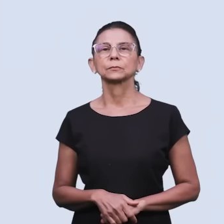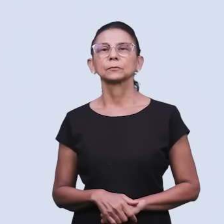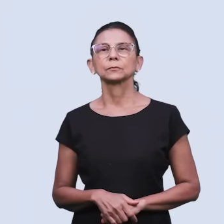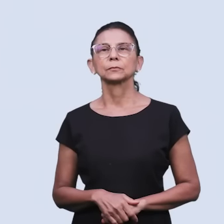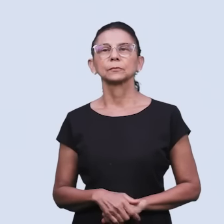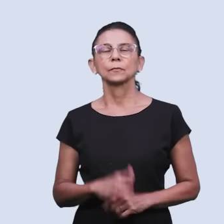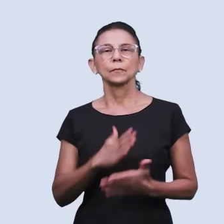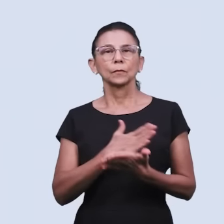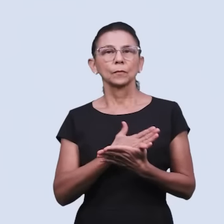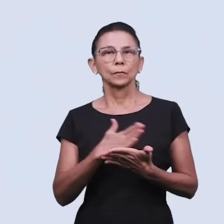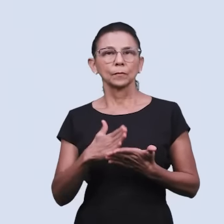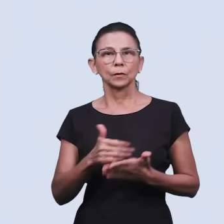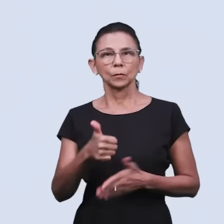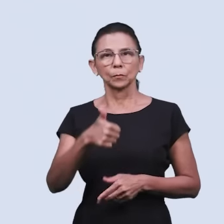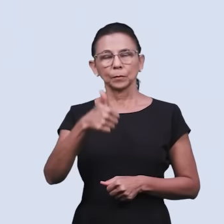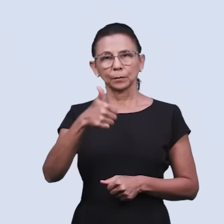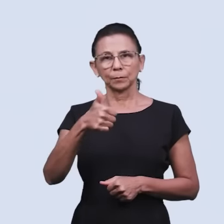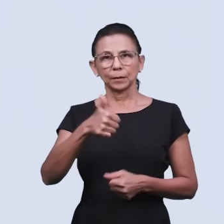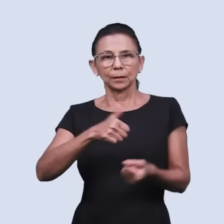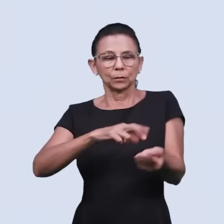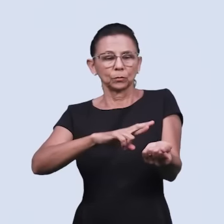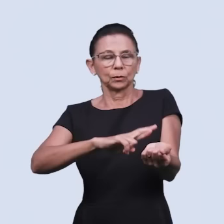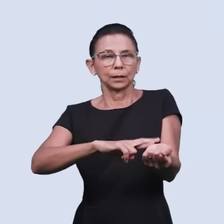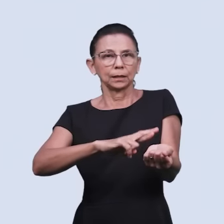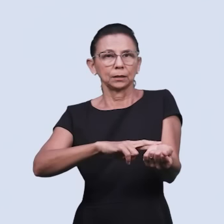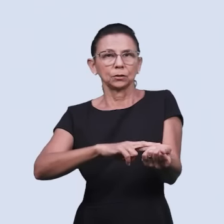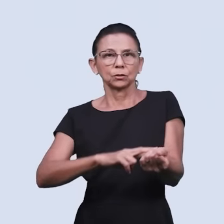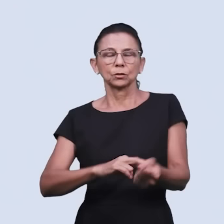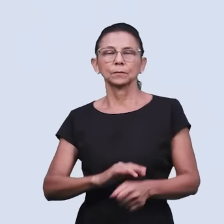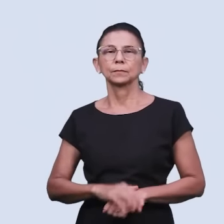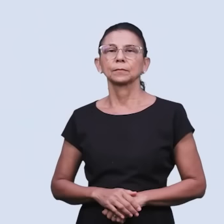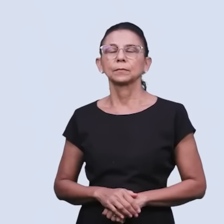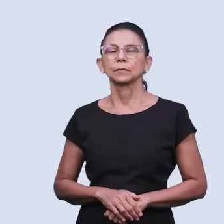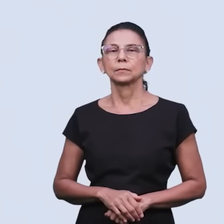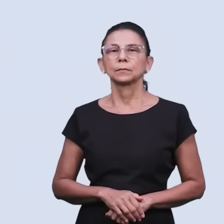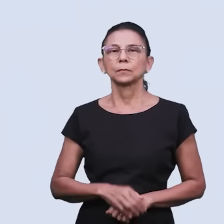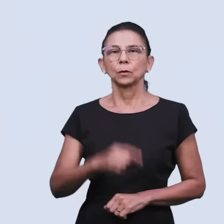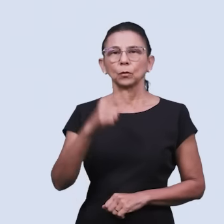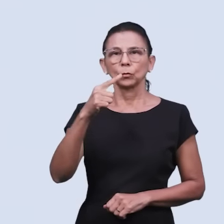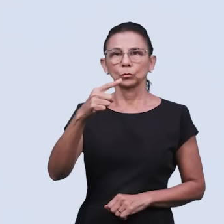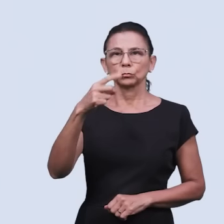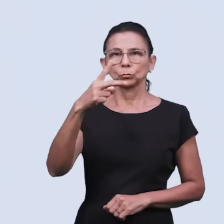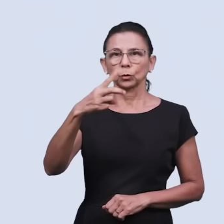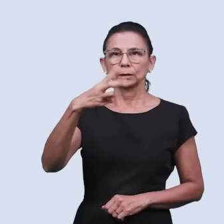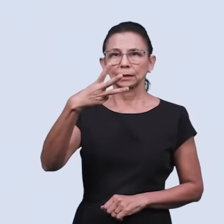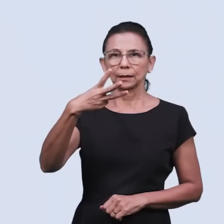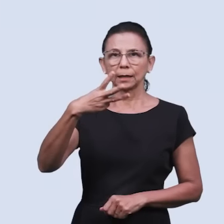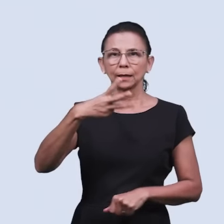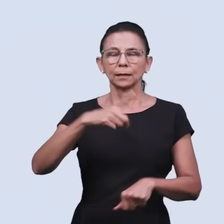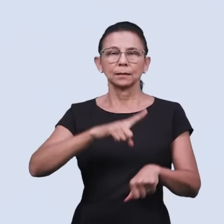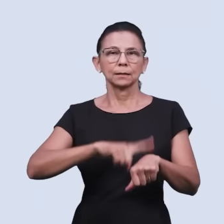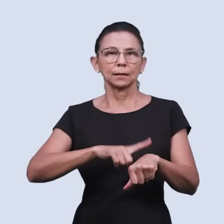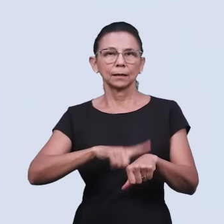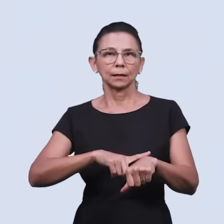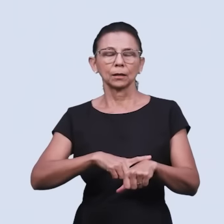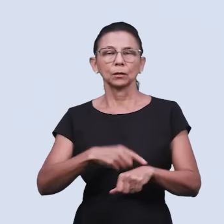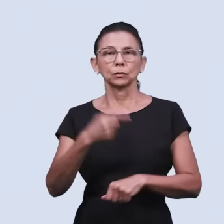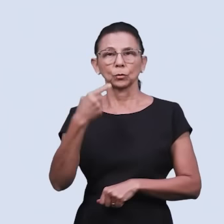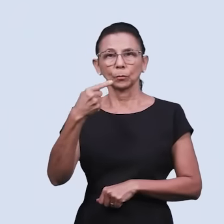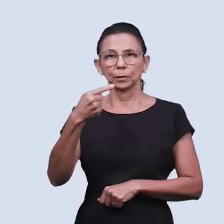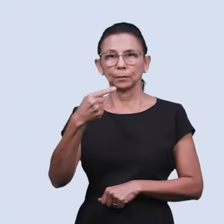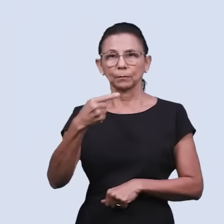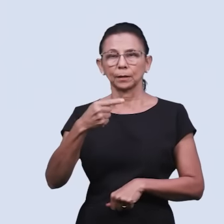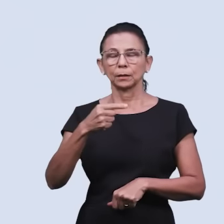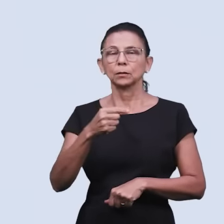nós vamos iniciar o primeiro ritmo tocando no tempo 2 e 3. Então, o primeiro tempo,